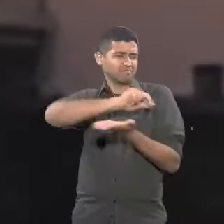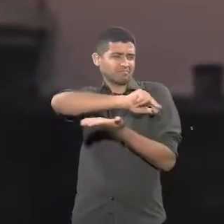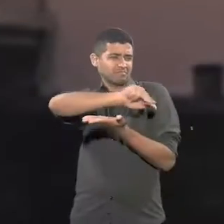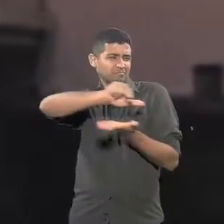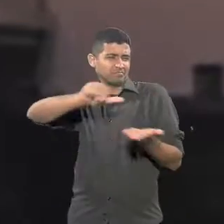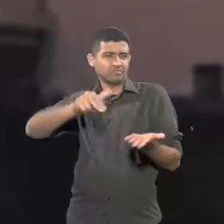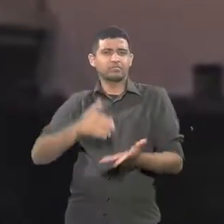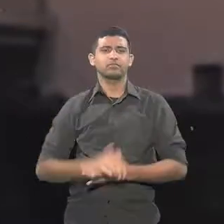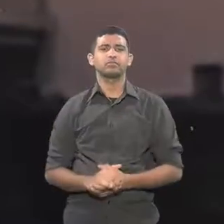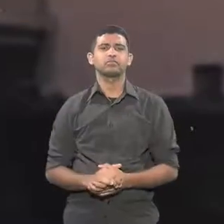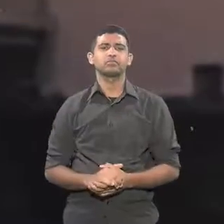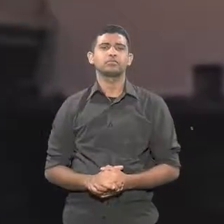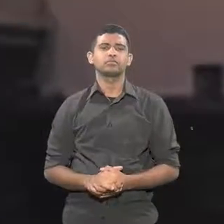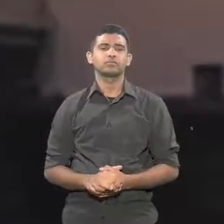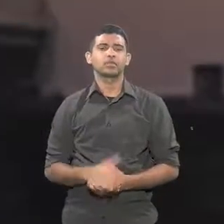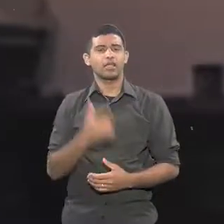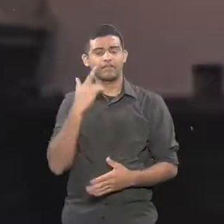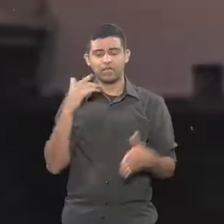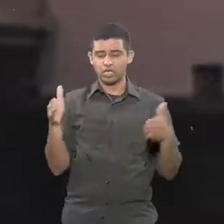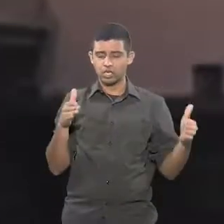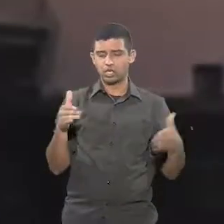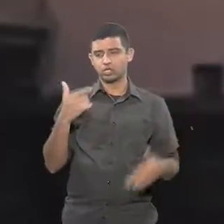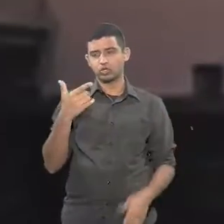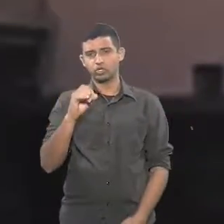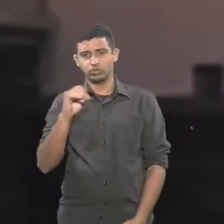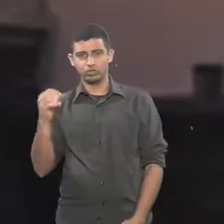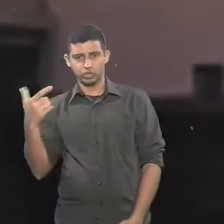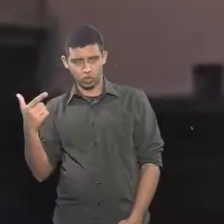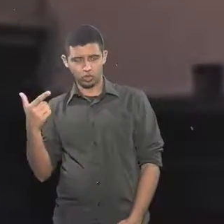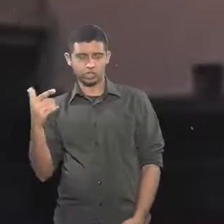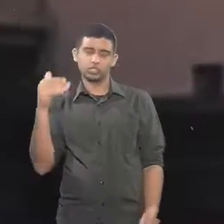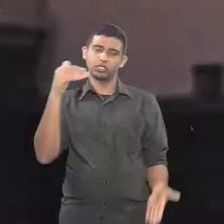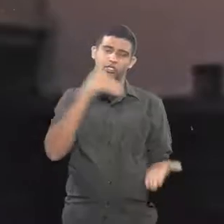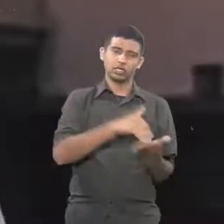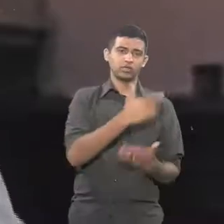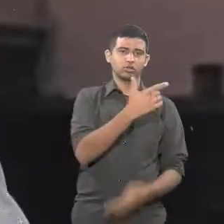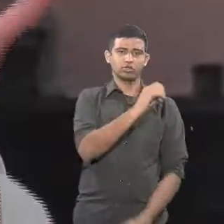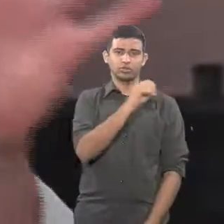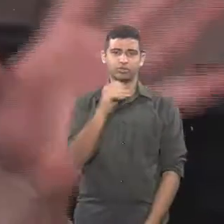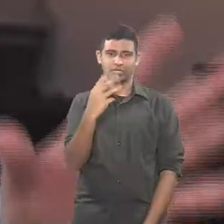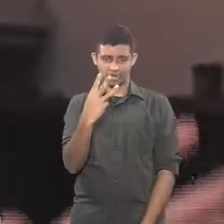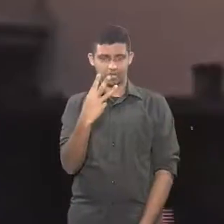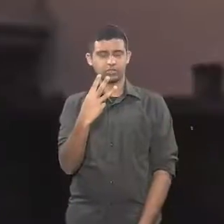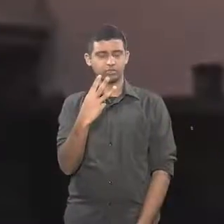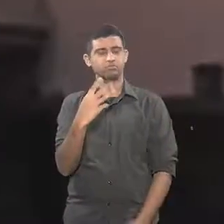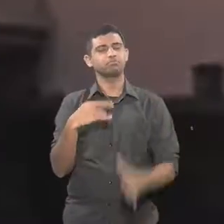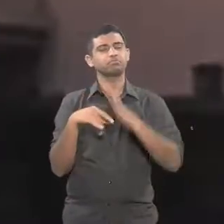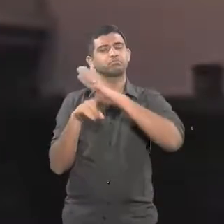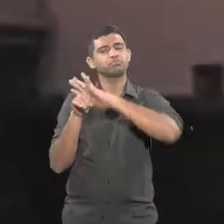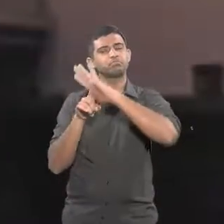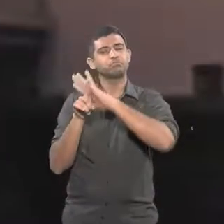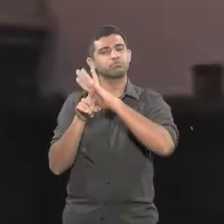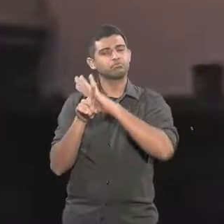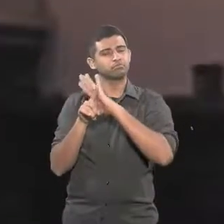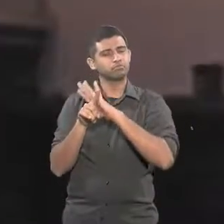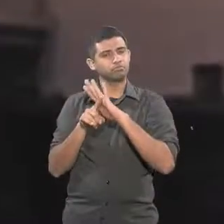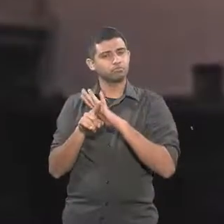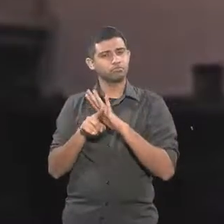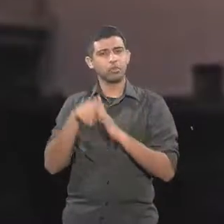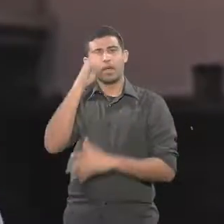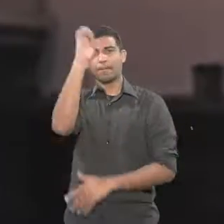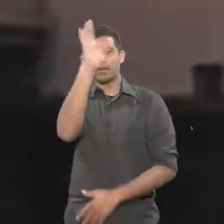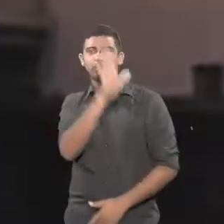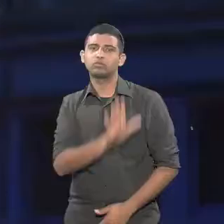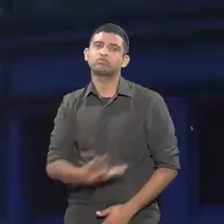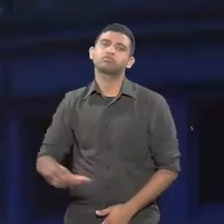Então, de 2002, 2003, a partir de 2002, 2003, essa pesquisa passou a ser feita de forma